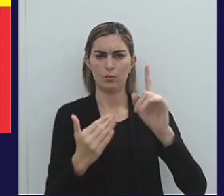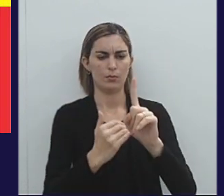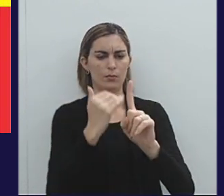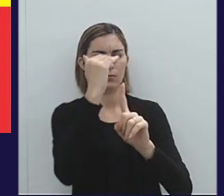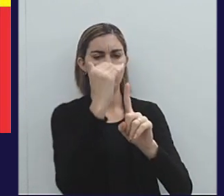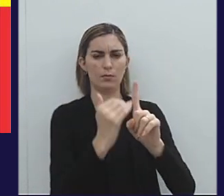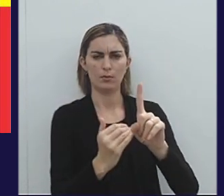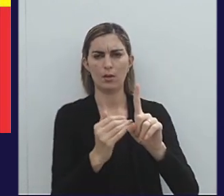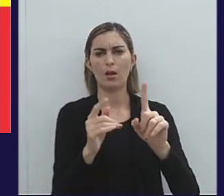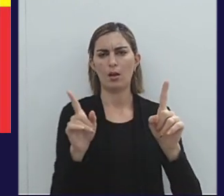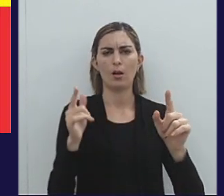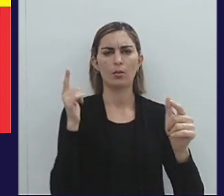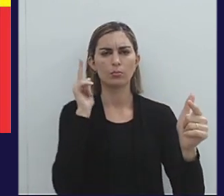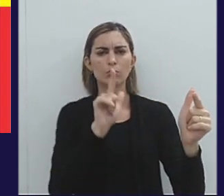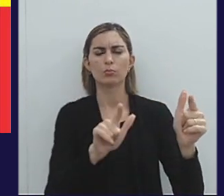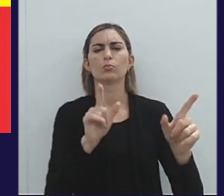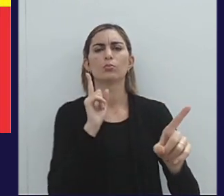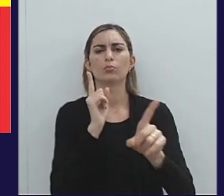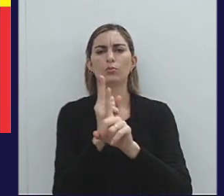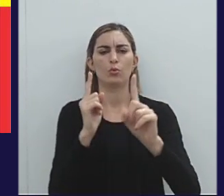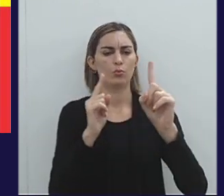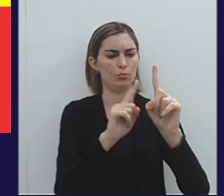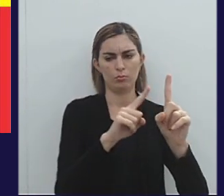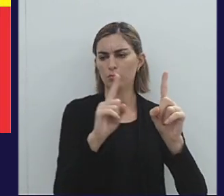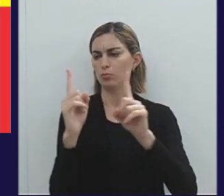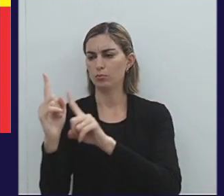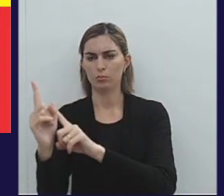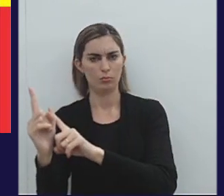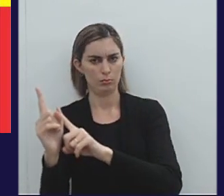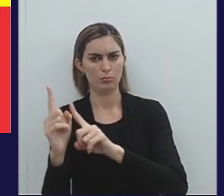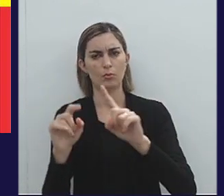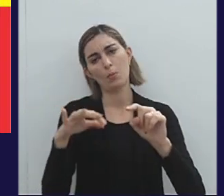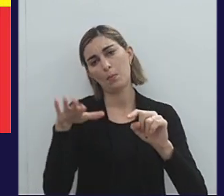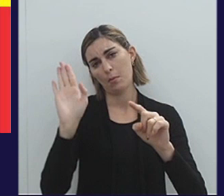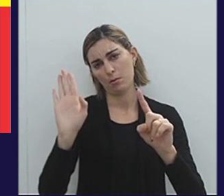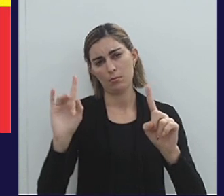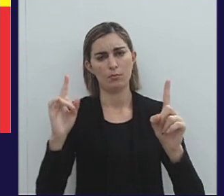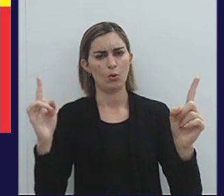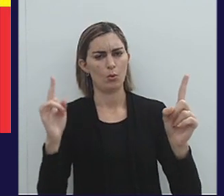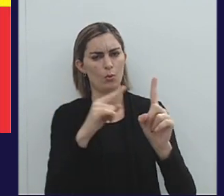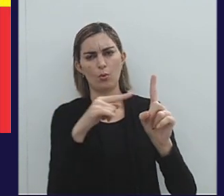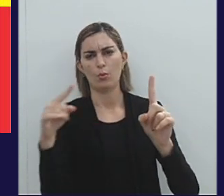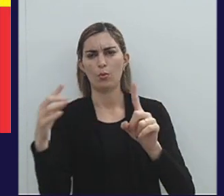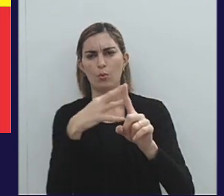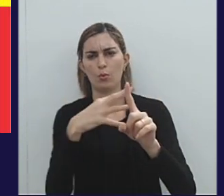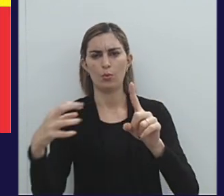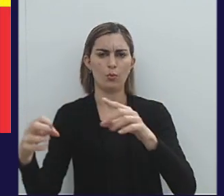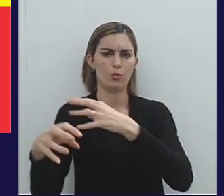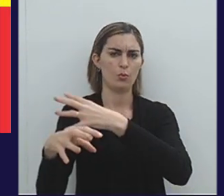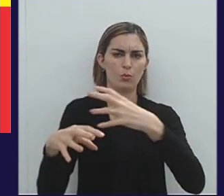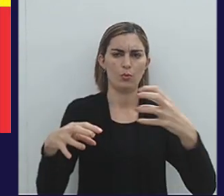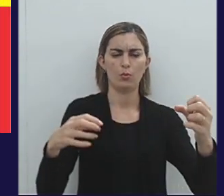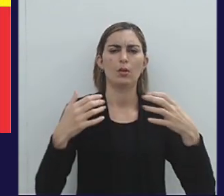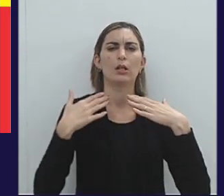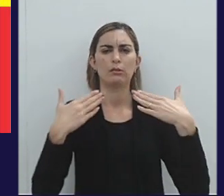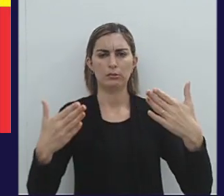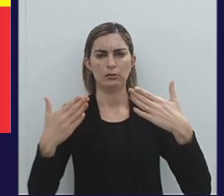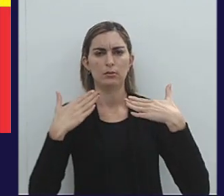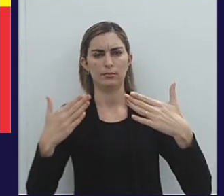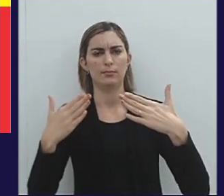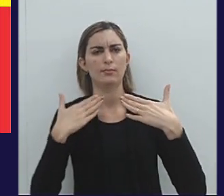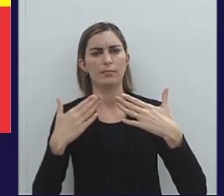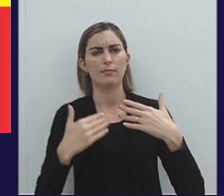equilíbrio térmico é atingido quando dois ou mais corpos recebem a mesma quantidade de